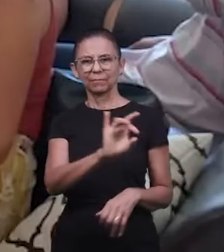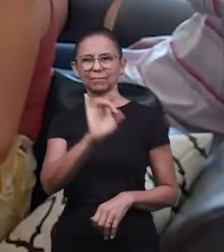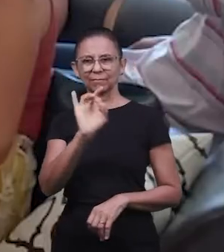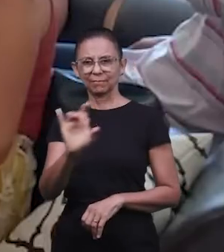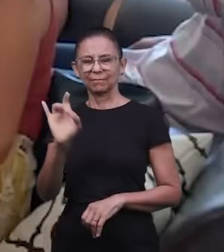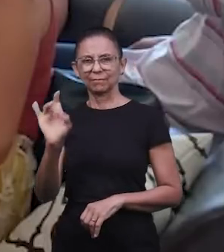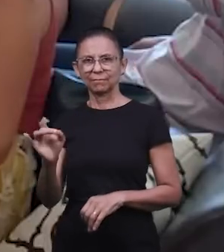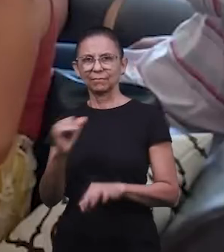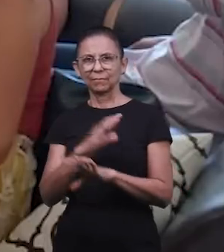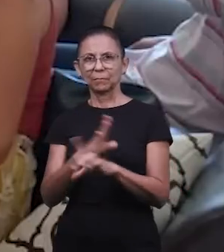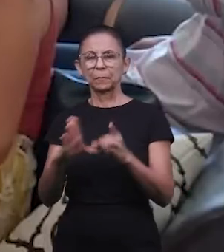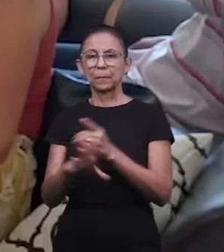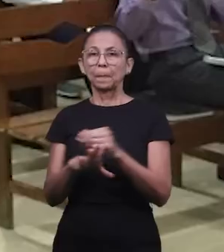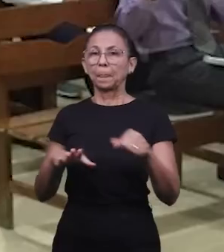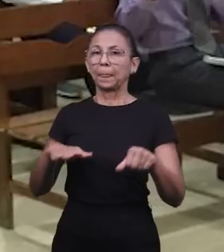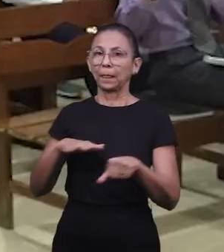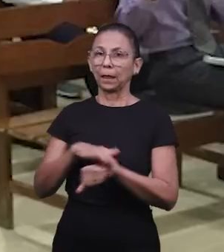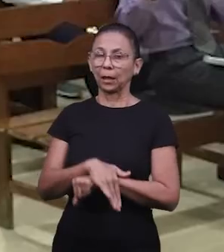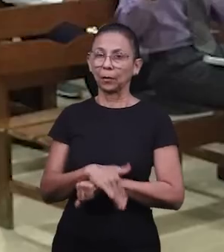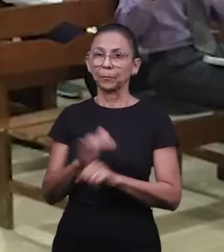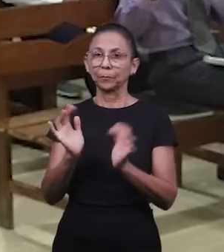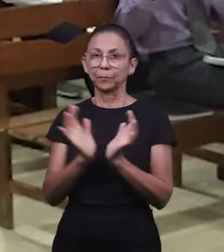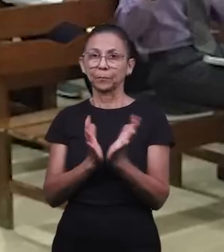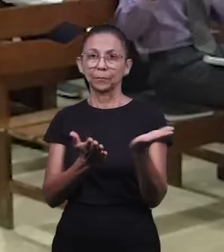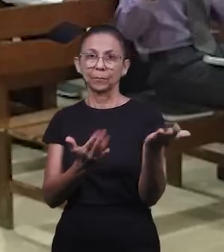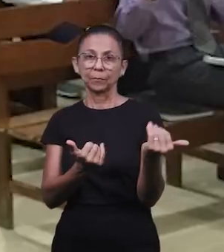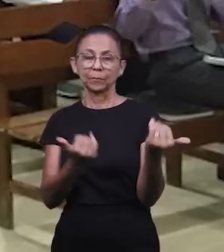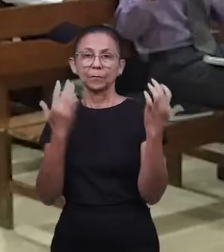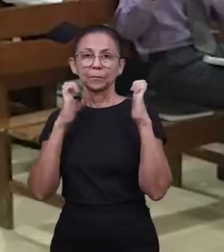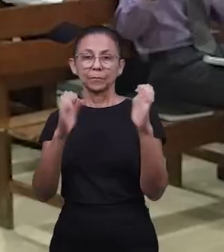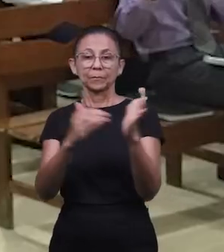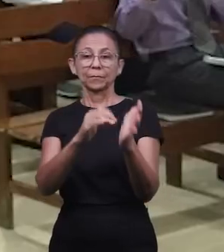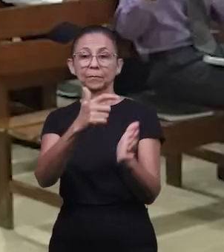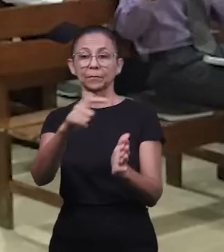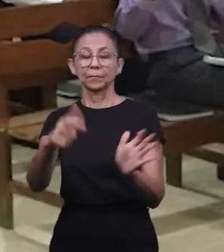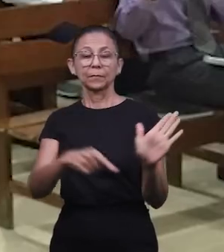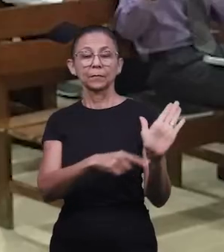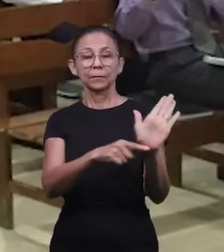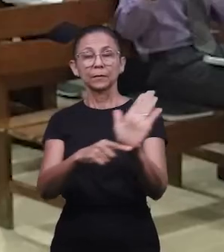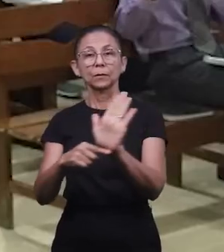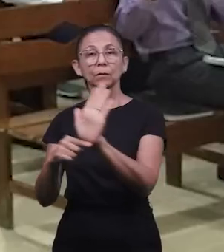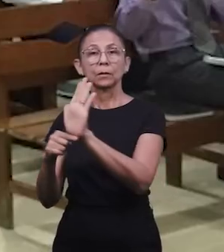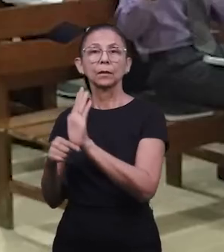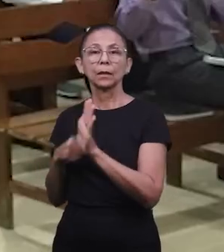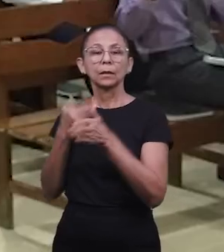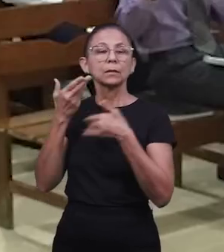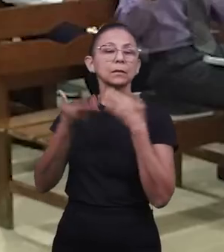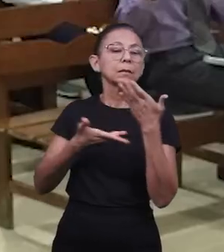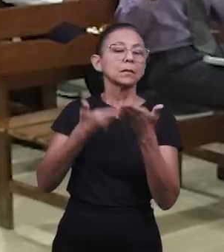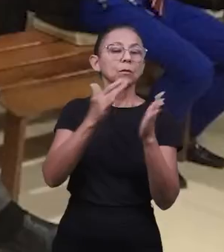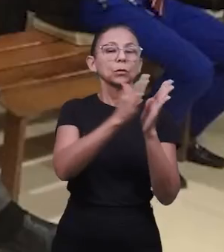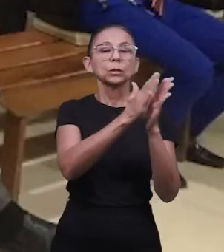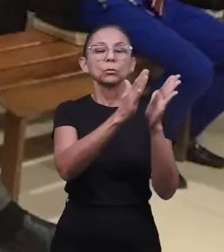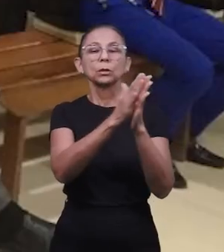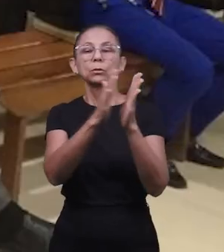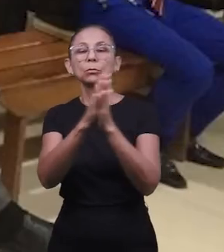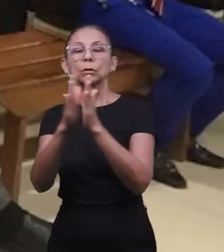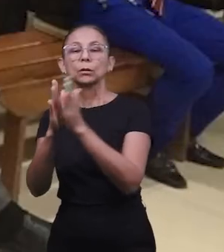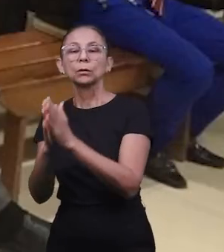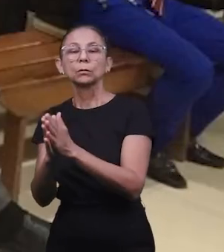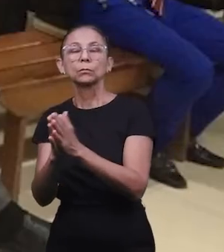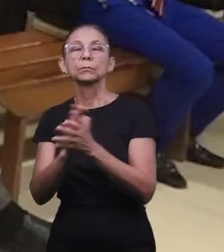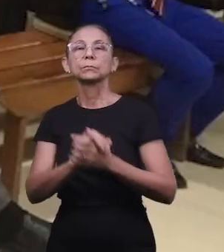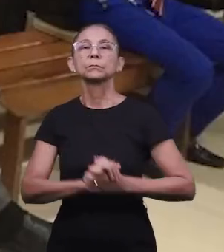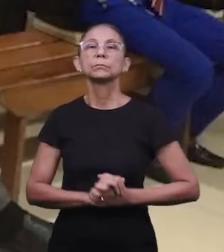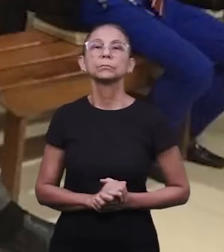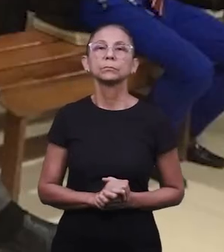Senhor em cada lar. No culto à noite, os jovens do Evangelho Sem Fronteira ajudaram na assistência, orando por todos